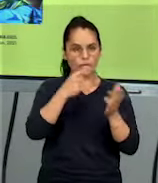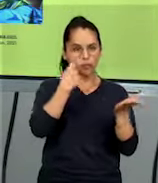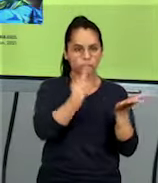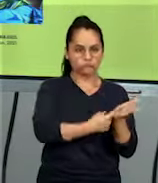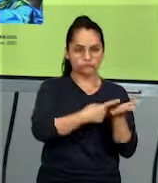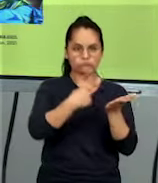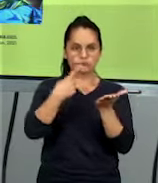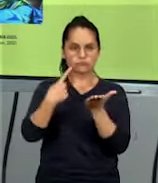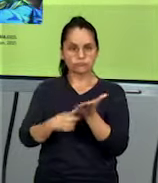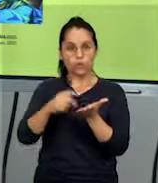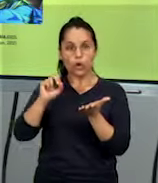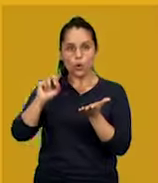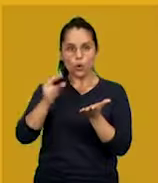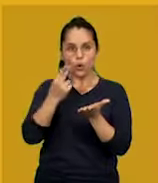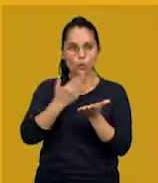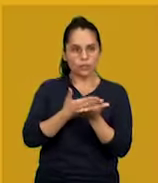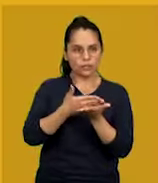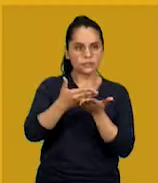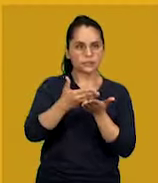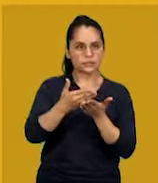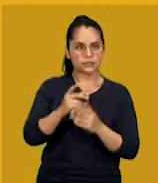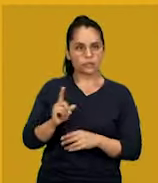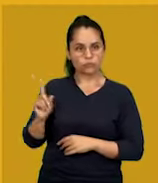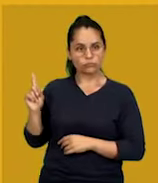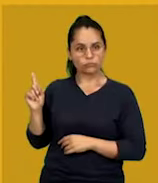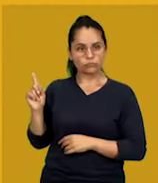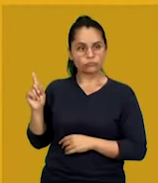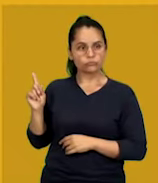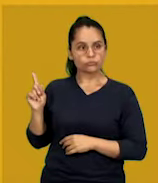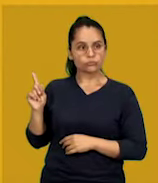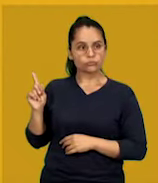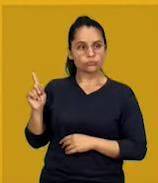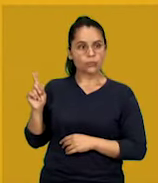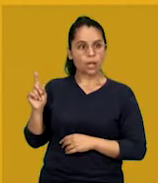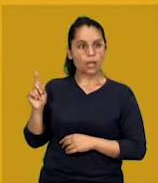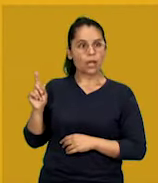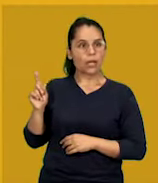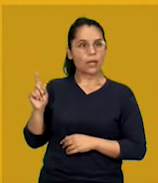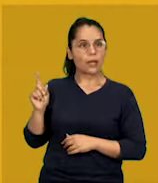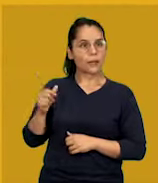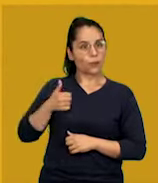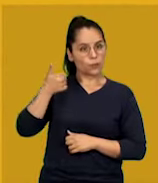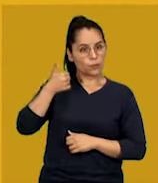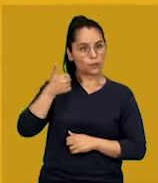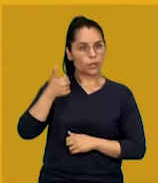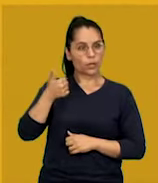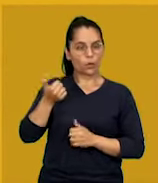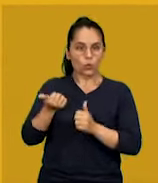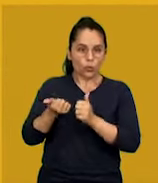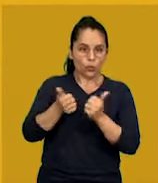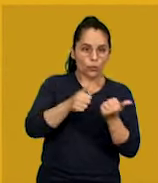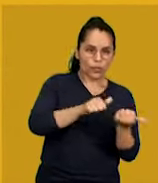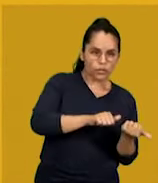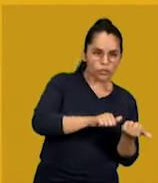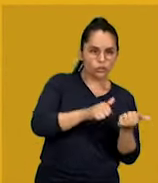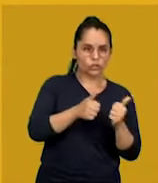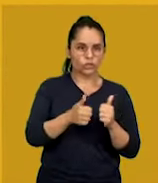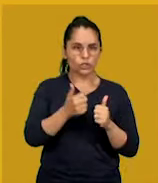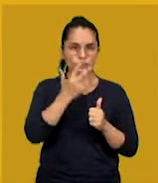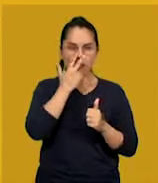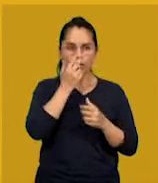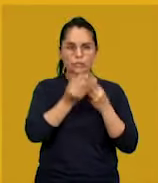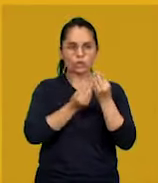compromisso ou iniciação. Aqui é um batismo, esse batismo ele parece mais com a forma